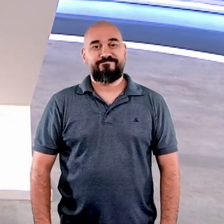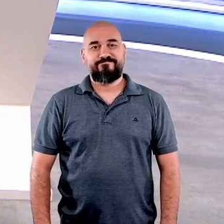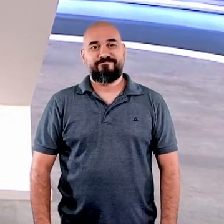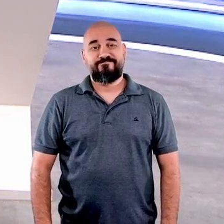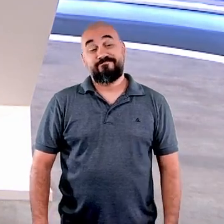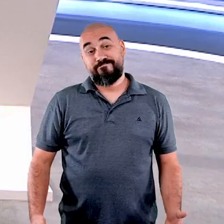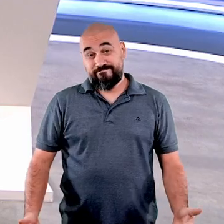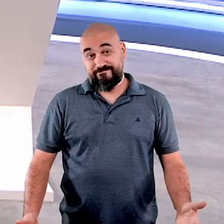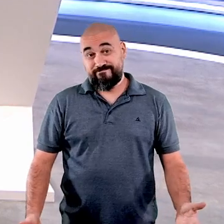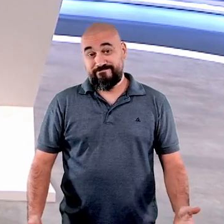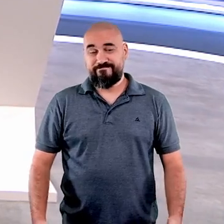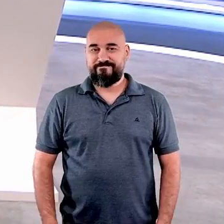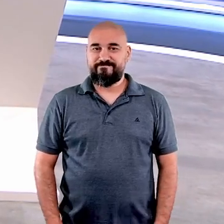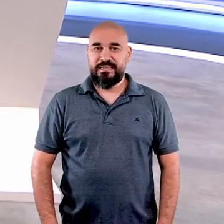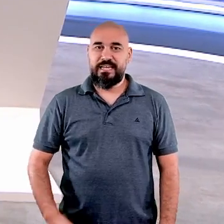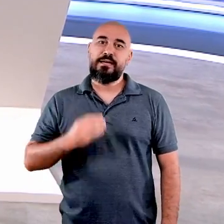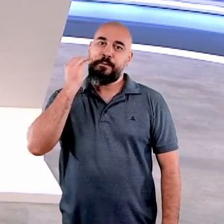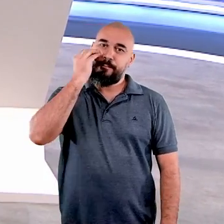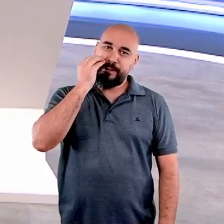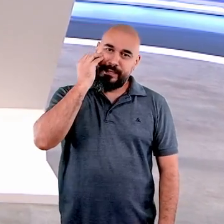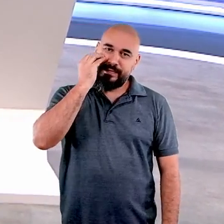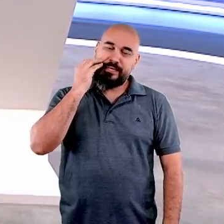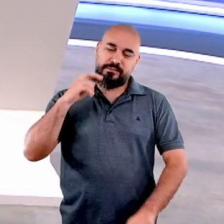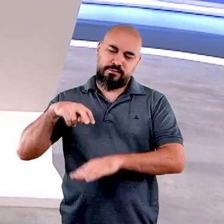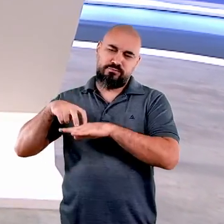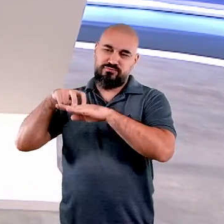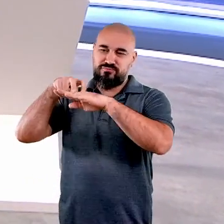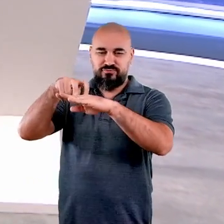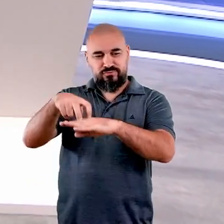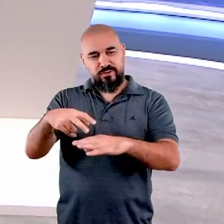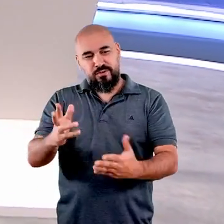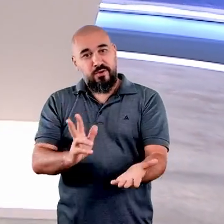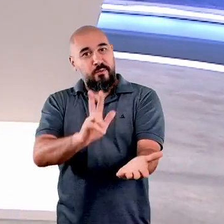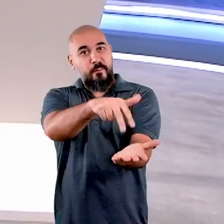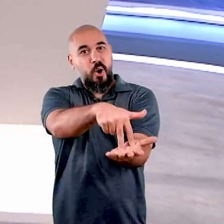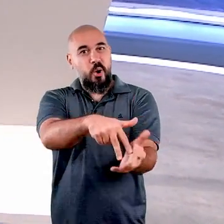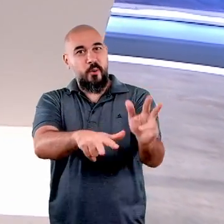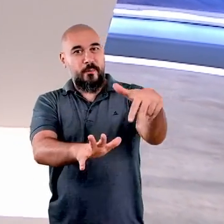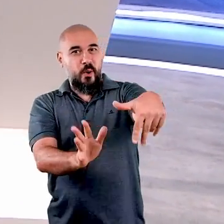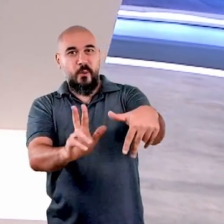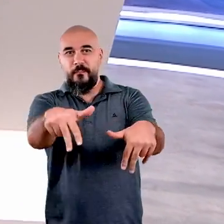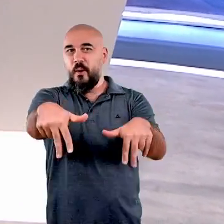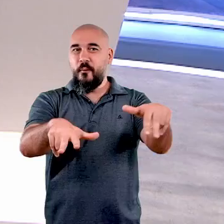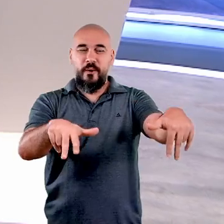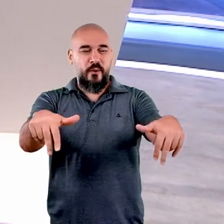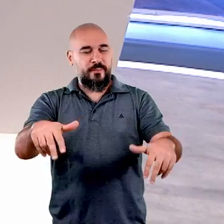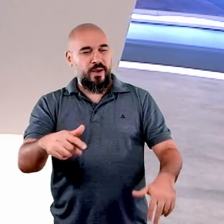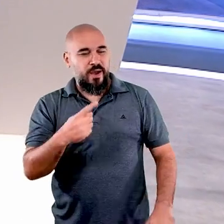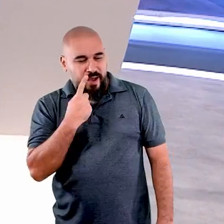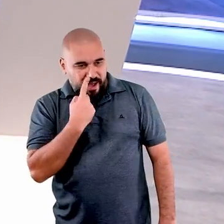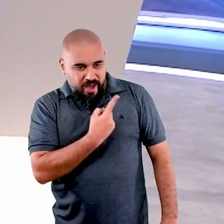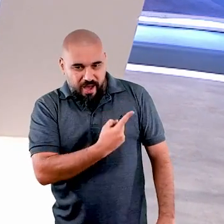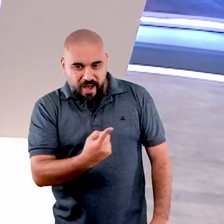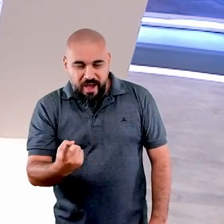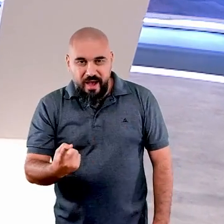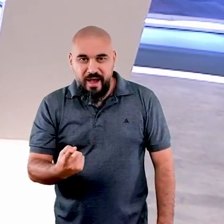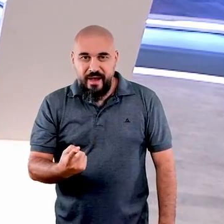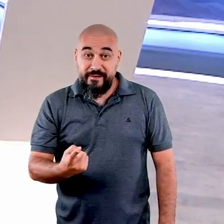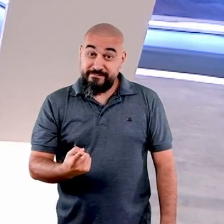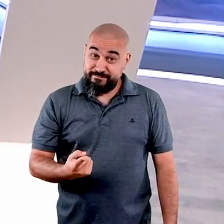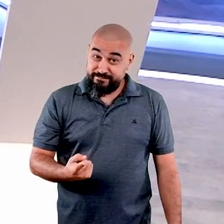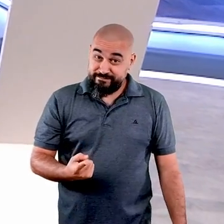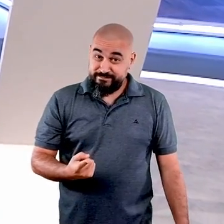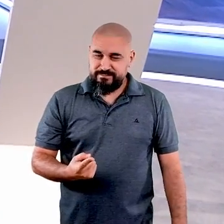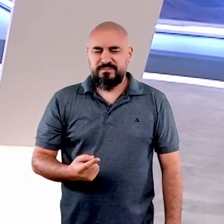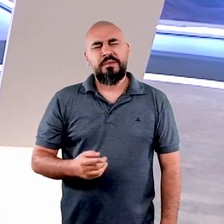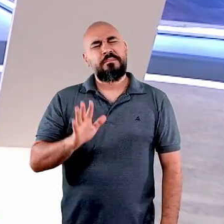Então, a experiência da ressurreição, ela me faz fazer a seguinte pergunta: se as